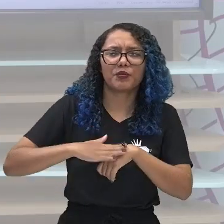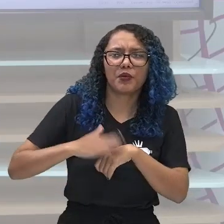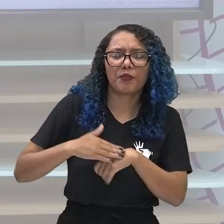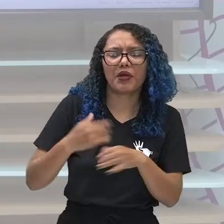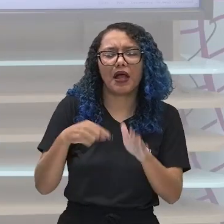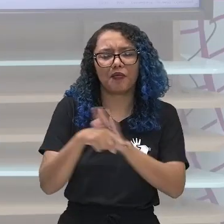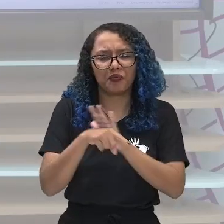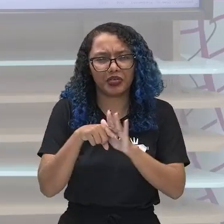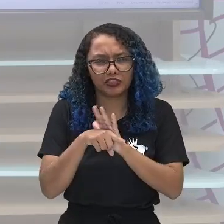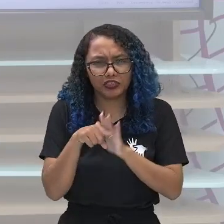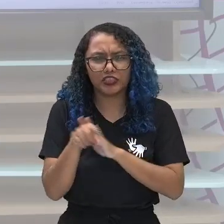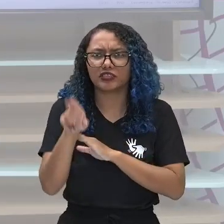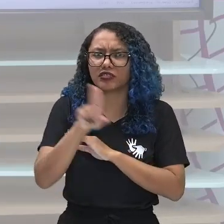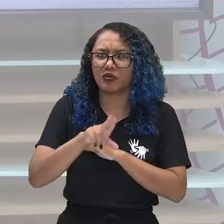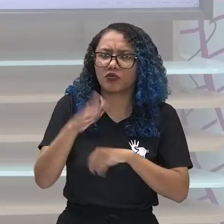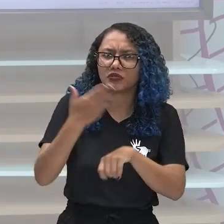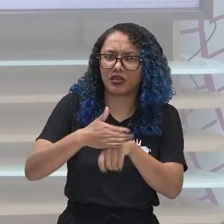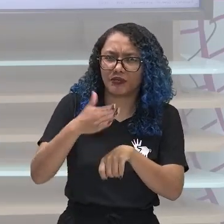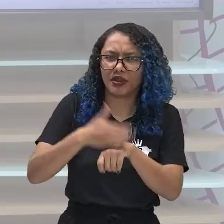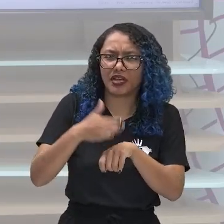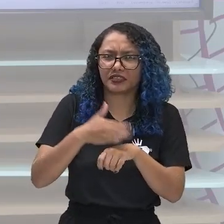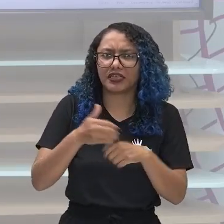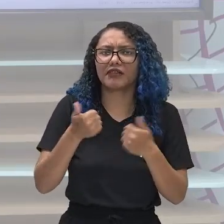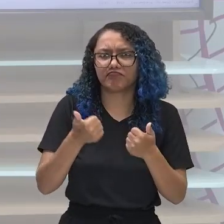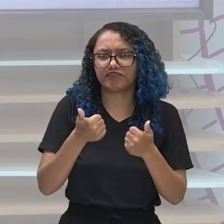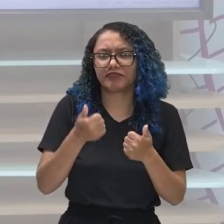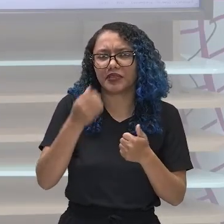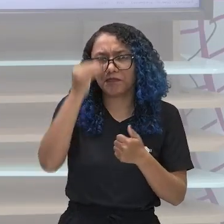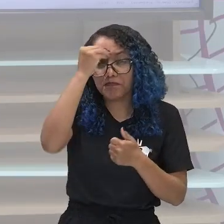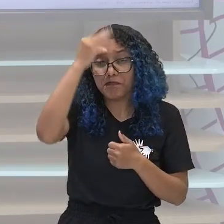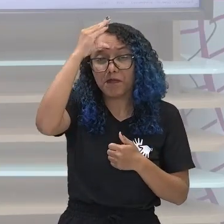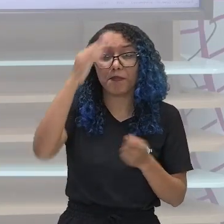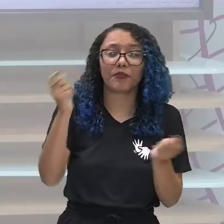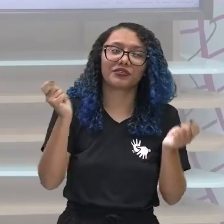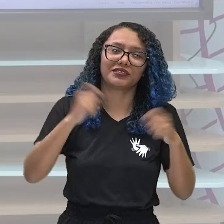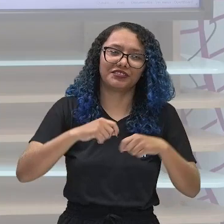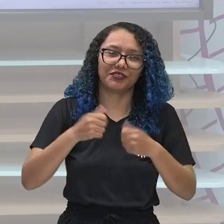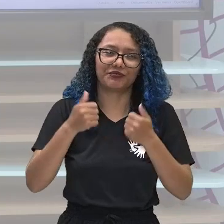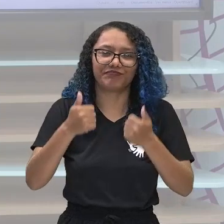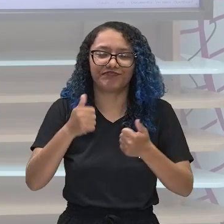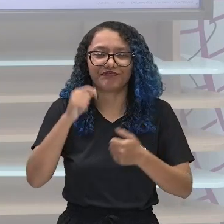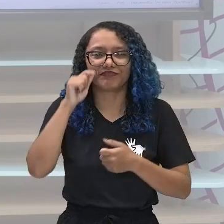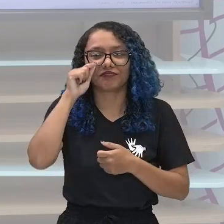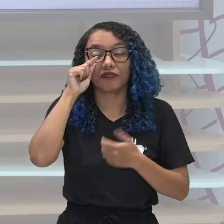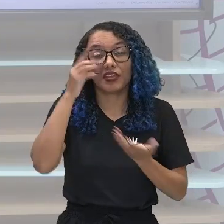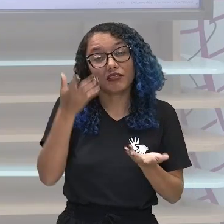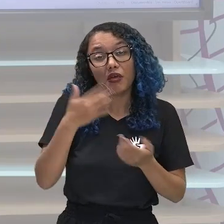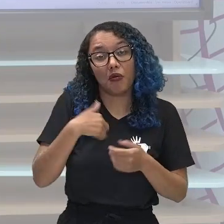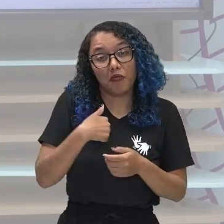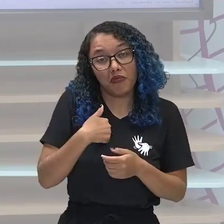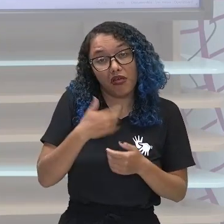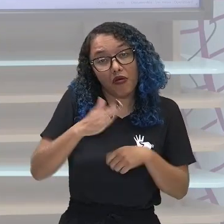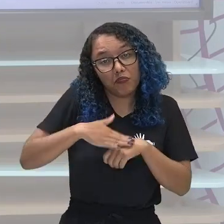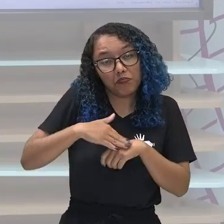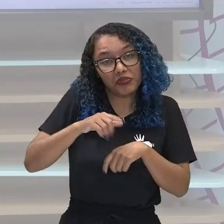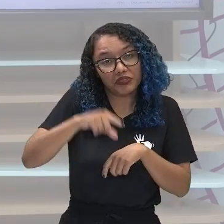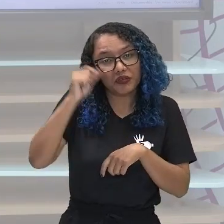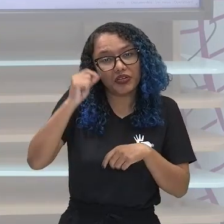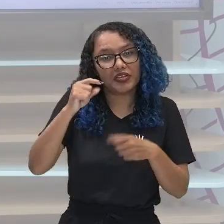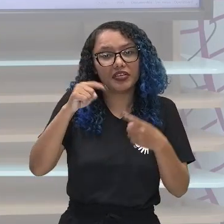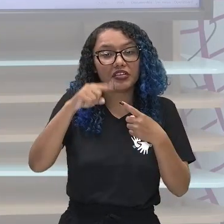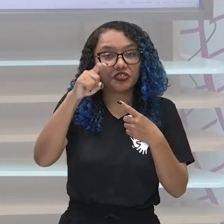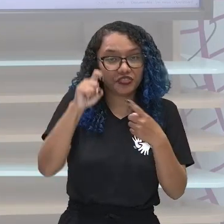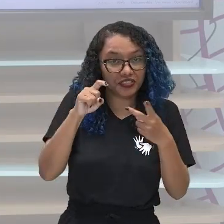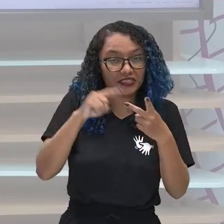vez você aprende mais. Vamos continuar aqui, então. Eu escolhi x, escolhi y, certo? Vamos para a